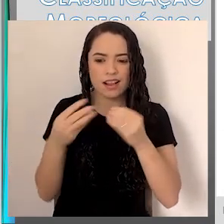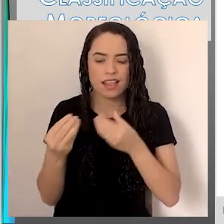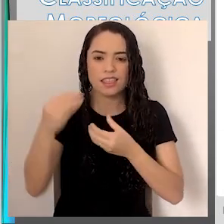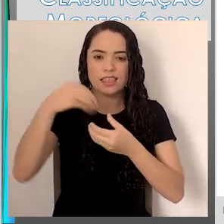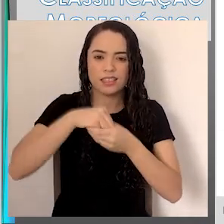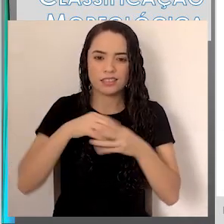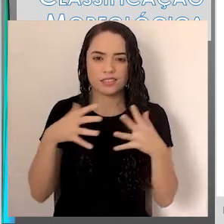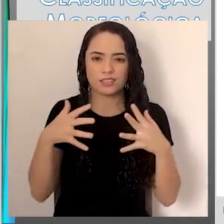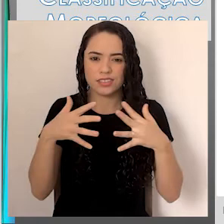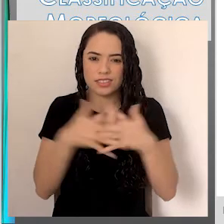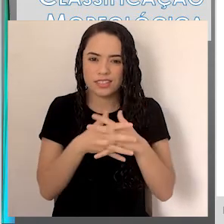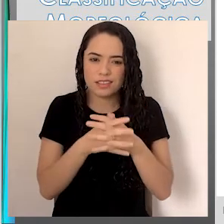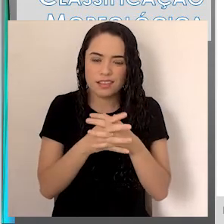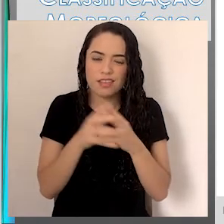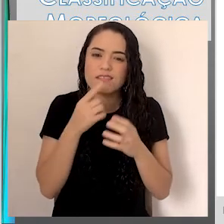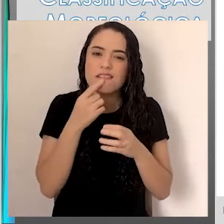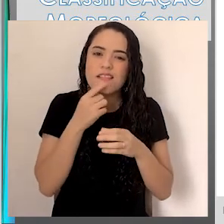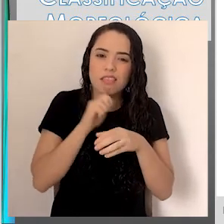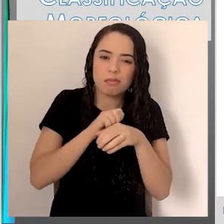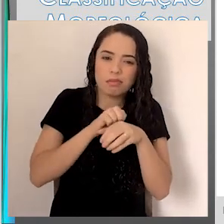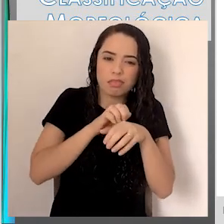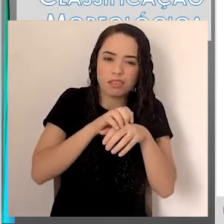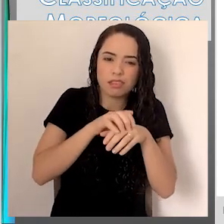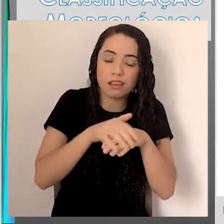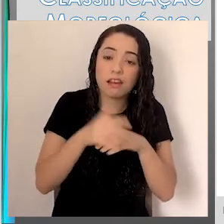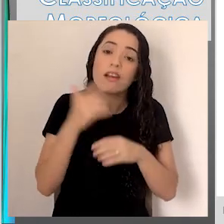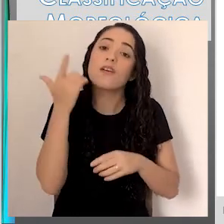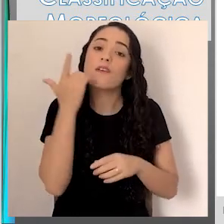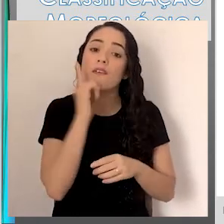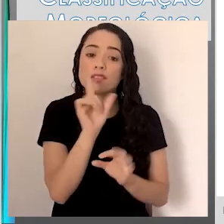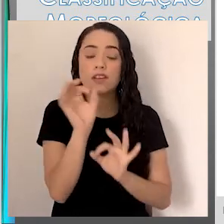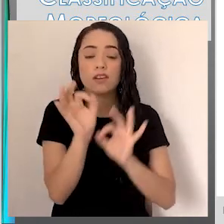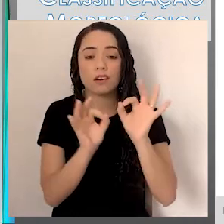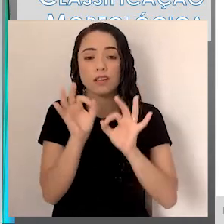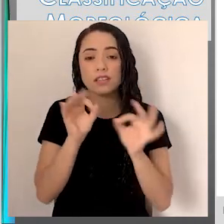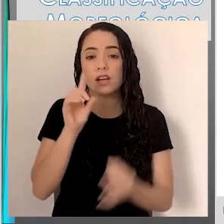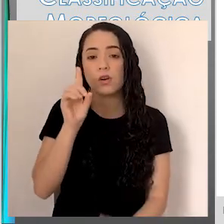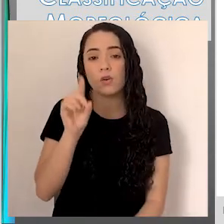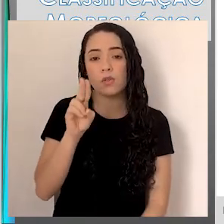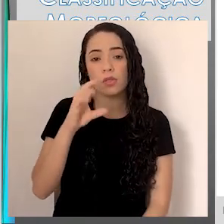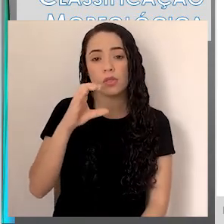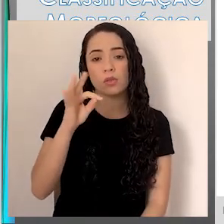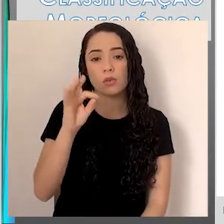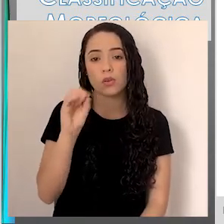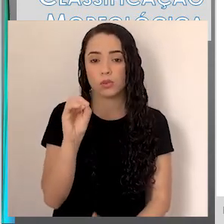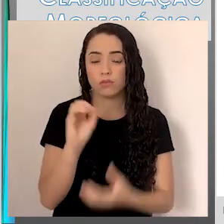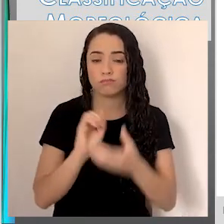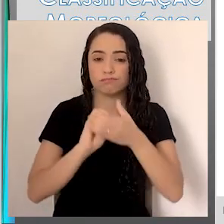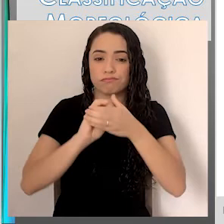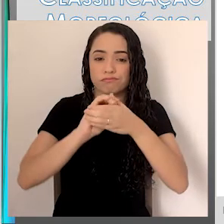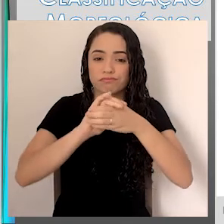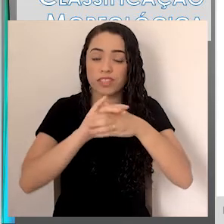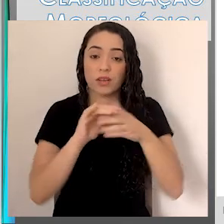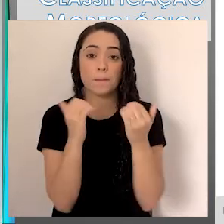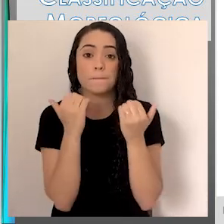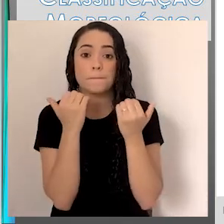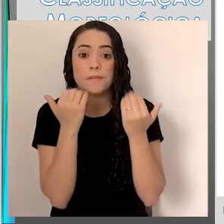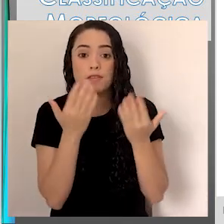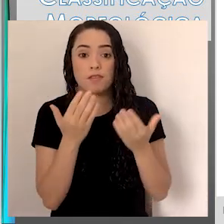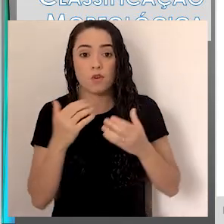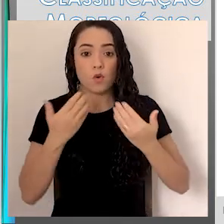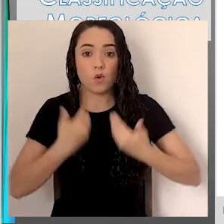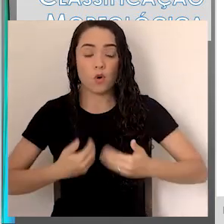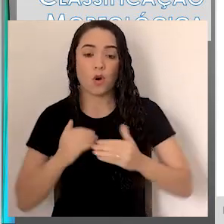tecido conjuntivo, podendo, de acordo com a sua função, manter um ducto de secreção para o meio externo, ou